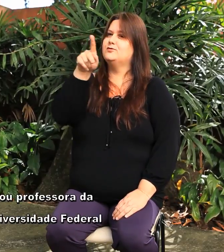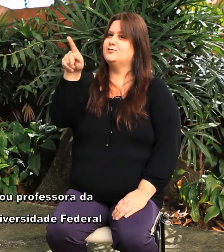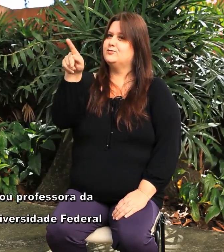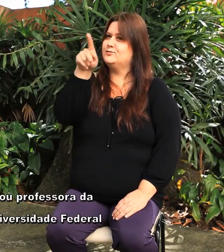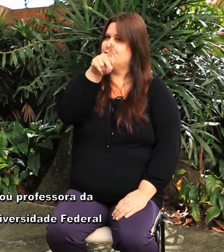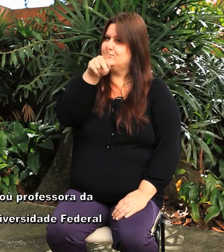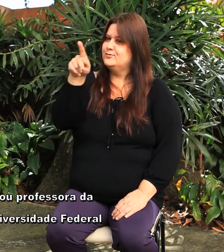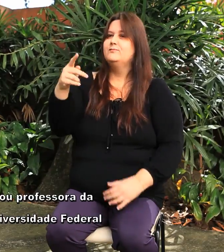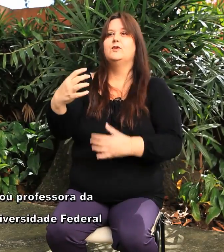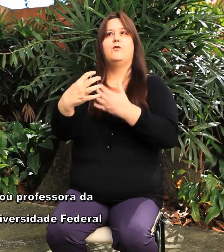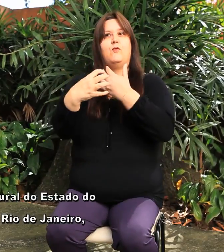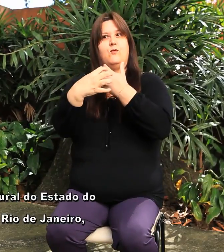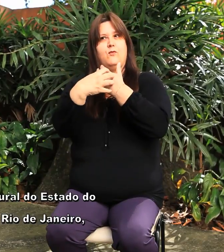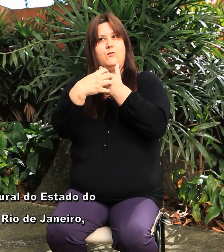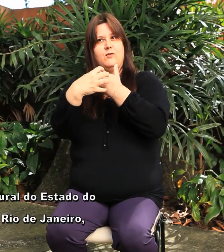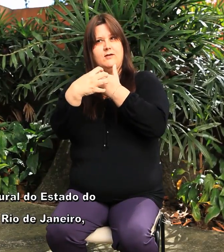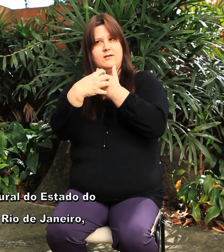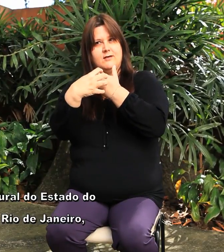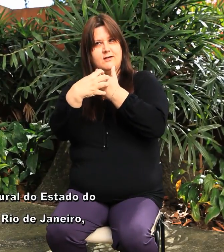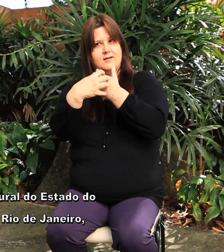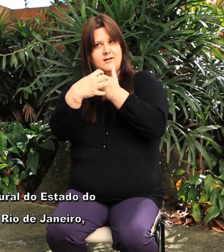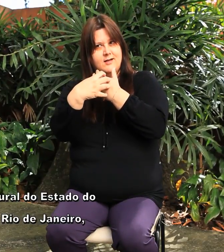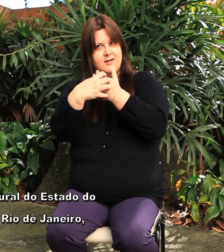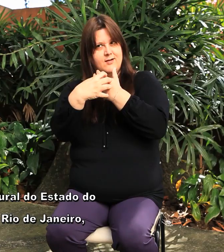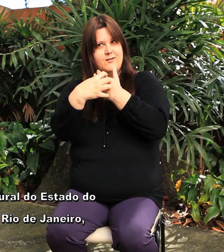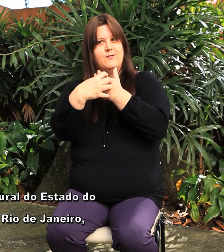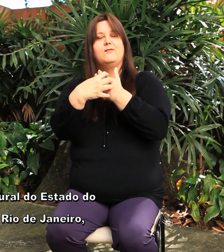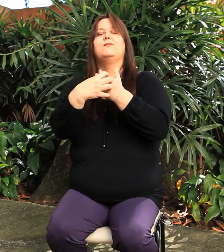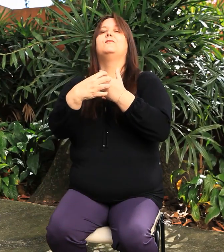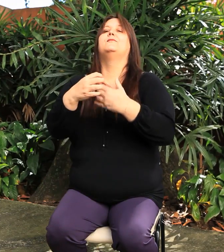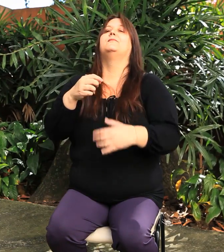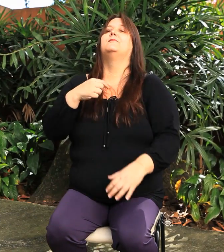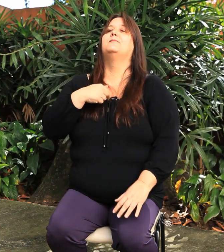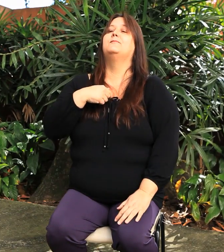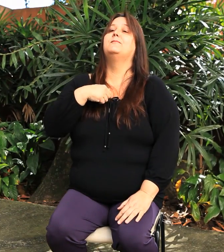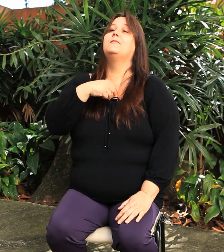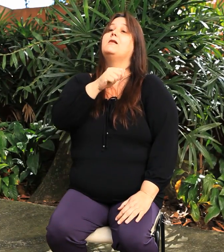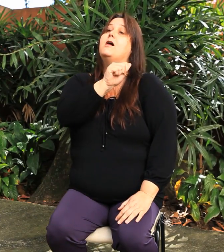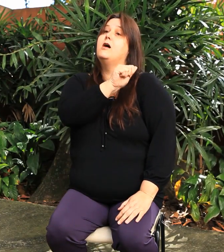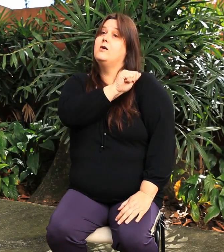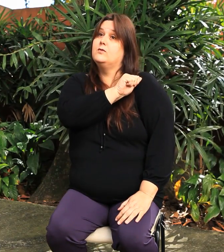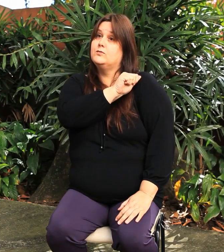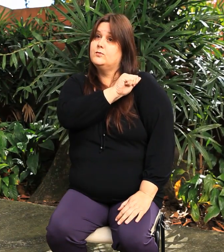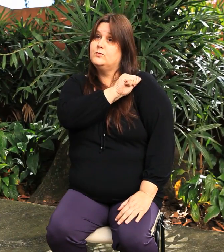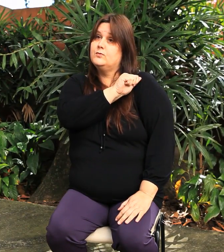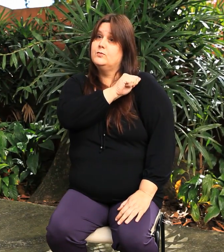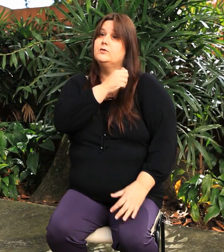da Universidade Federal Rural do Estado do Rio de Janeiro.